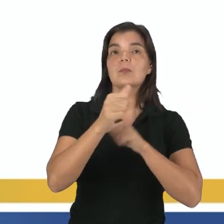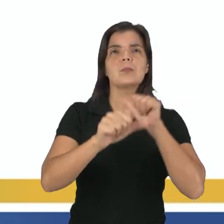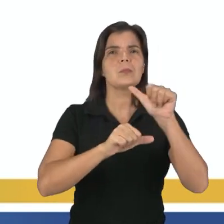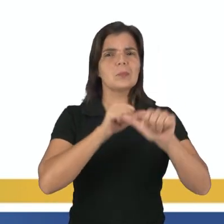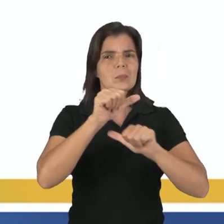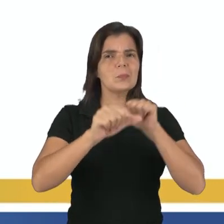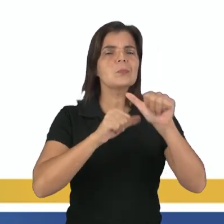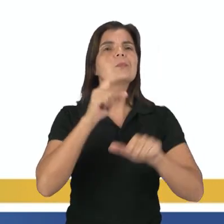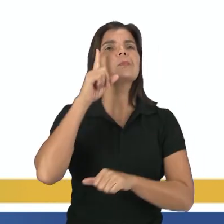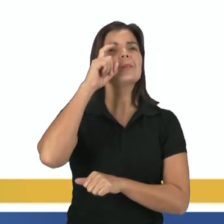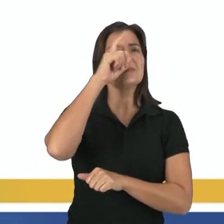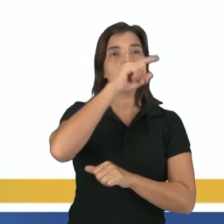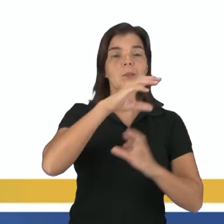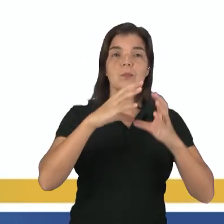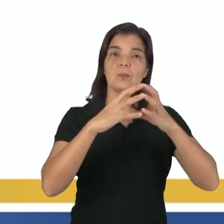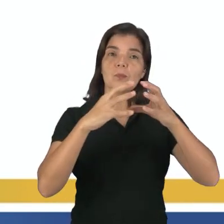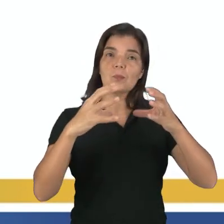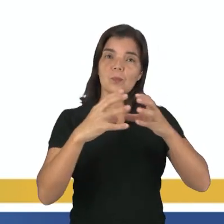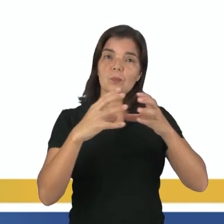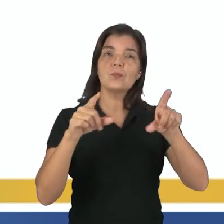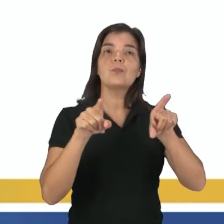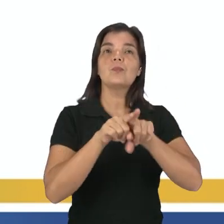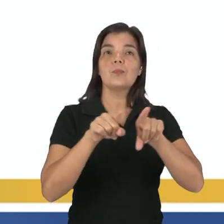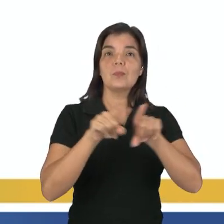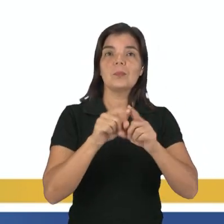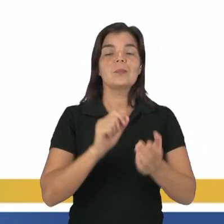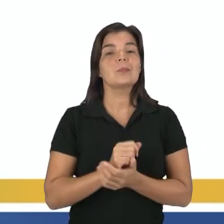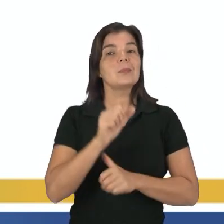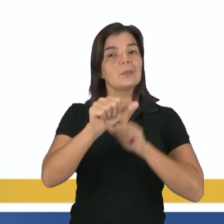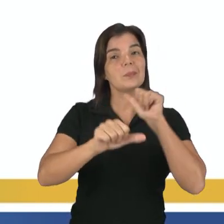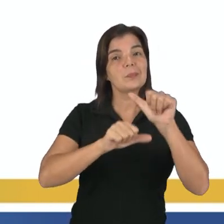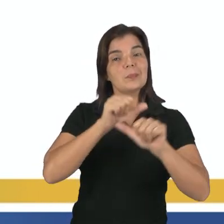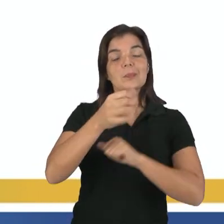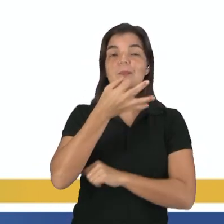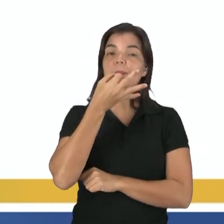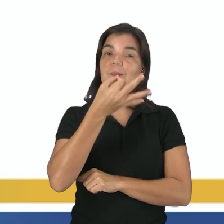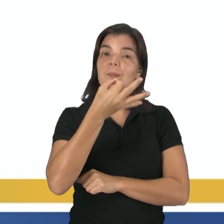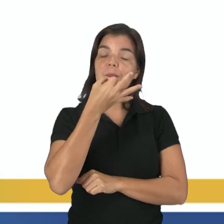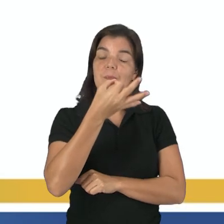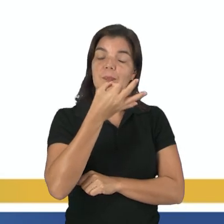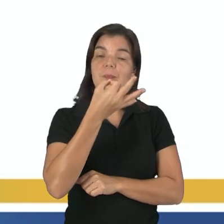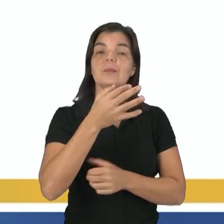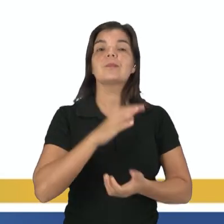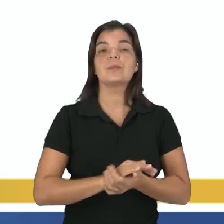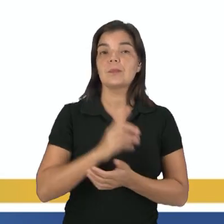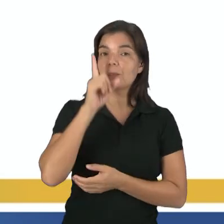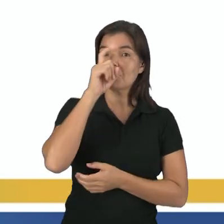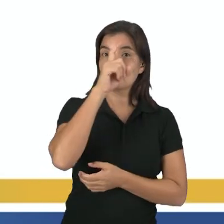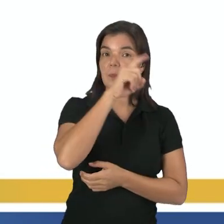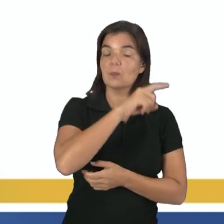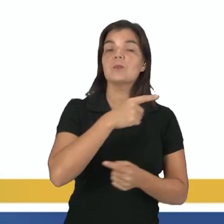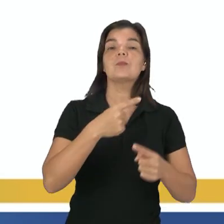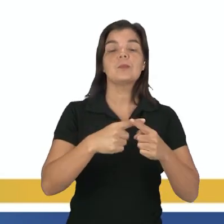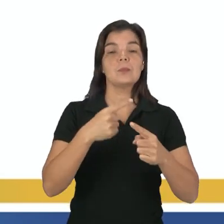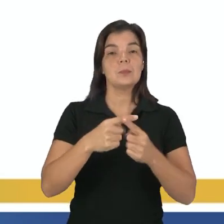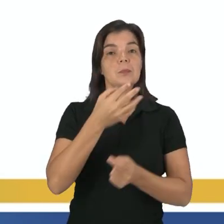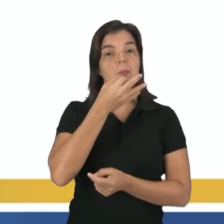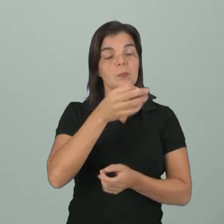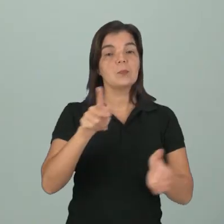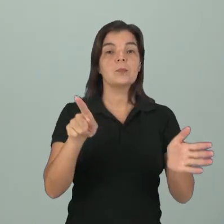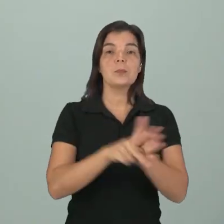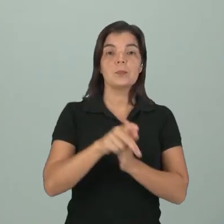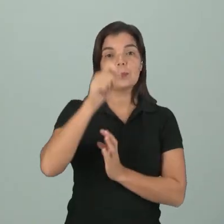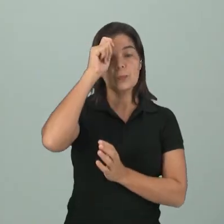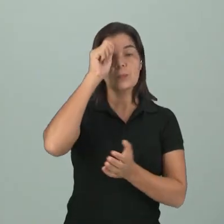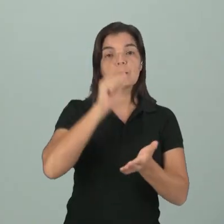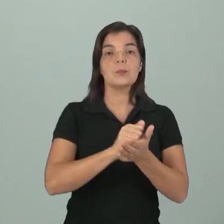são dramáticas, do ovo à forma adulta. Então, nós temos aí uma opinião quando diz que as mudanças são dramáticas. É o posicionamento do